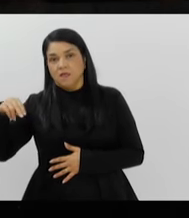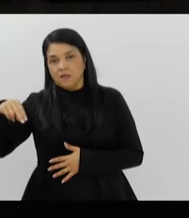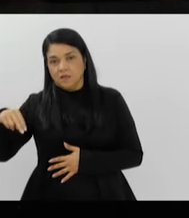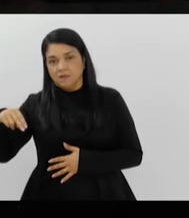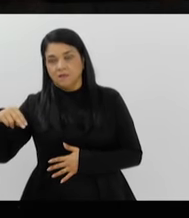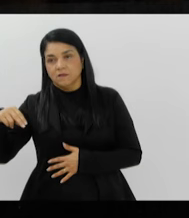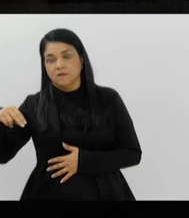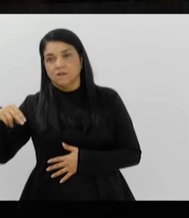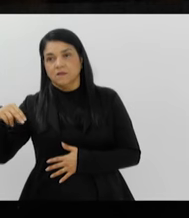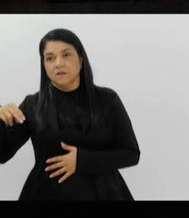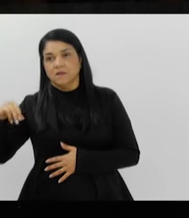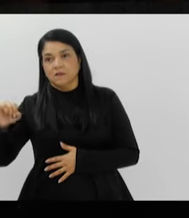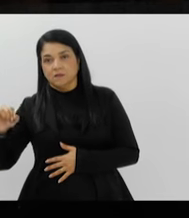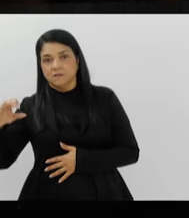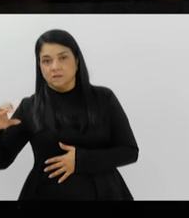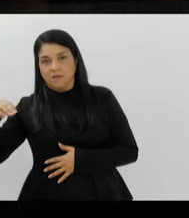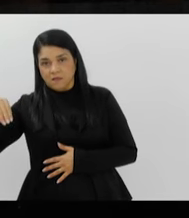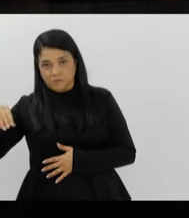55% do ICMS.